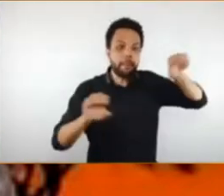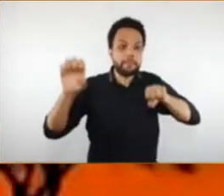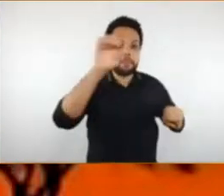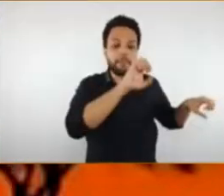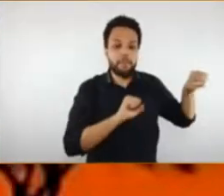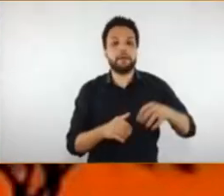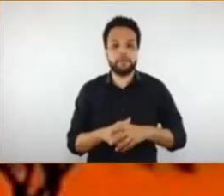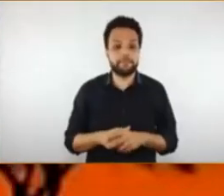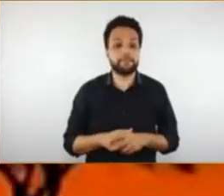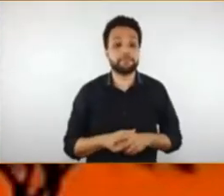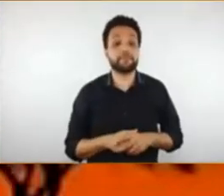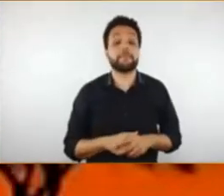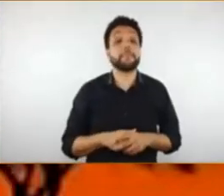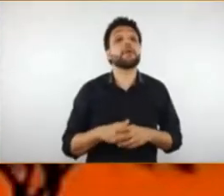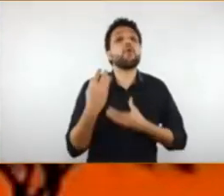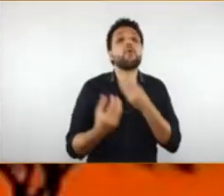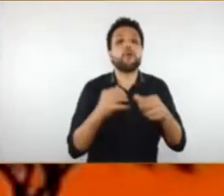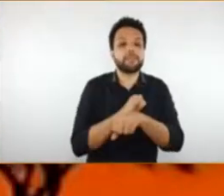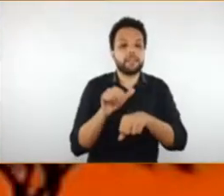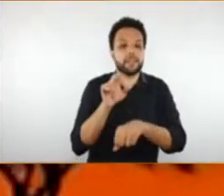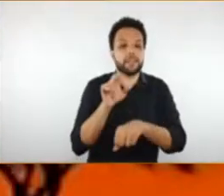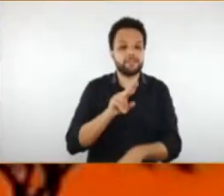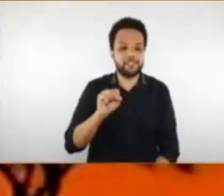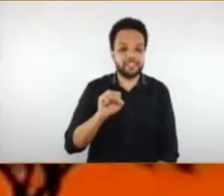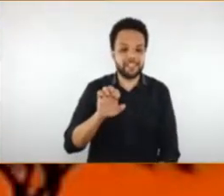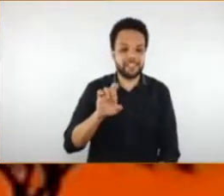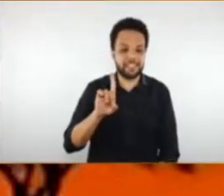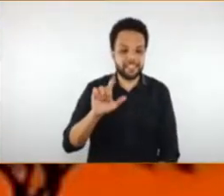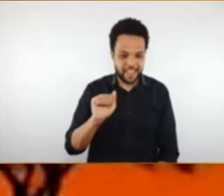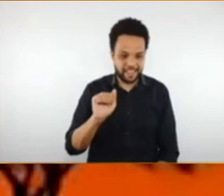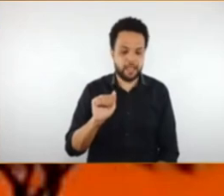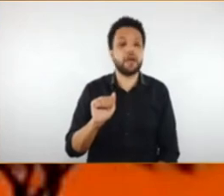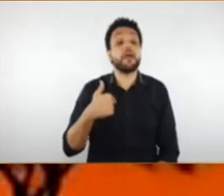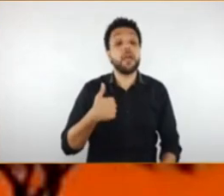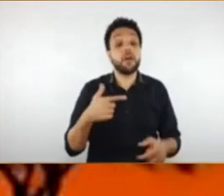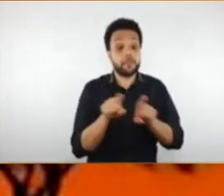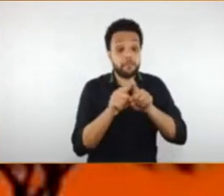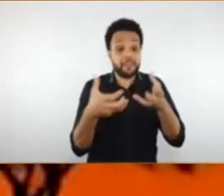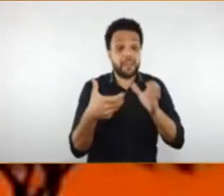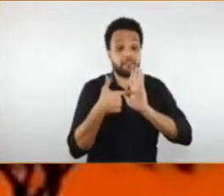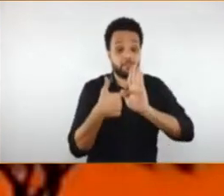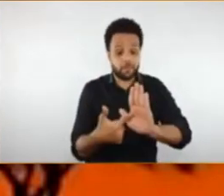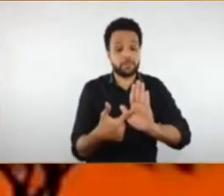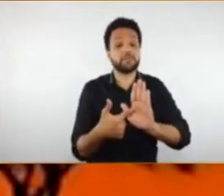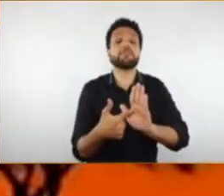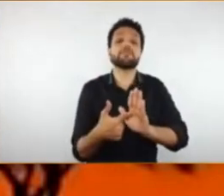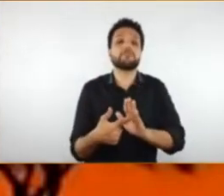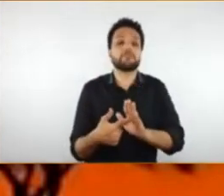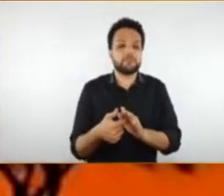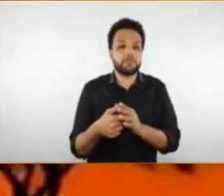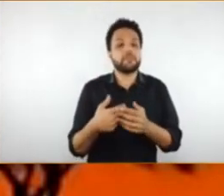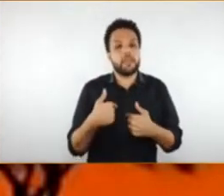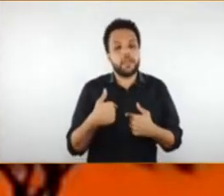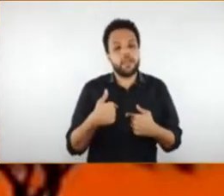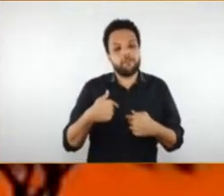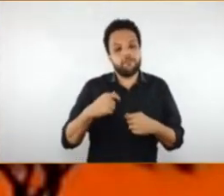Seda, da Rota da Seda, né? E aí eu queria também mostrar para vocês uma apresentação recente